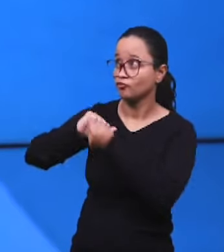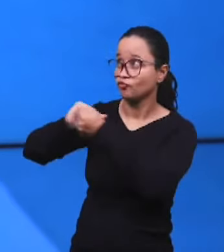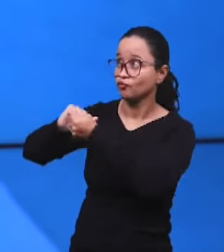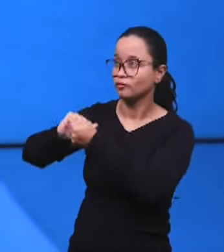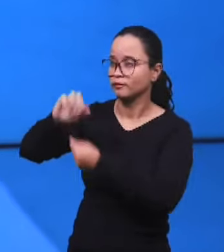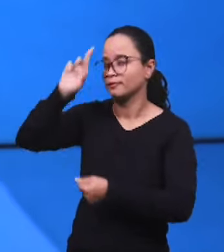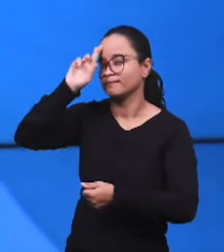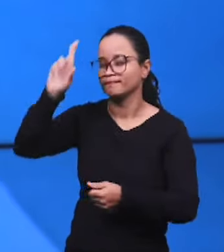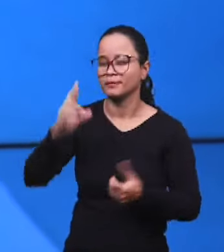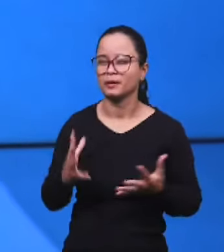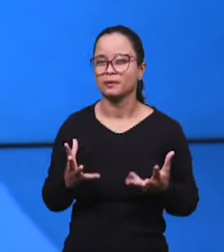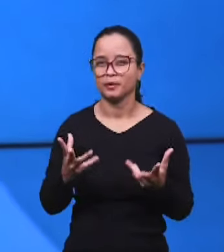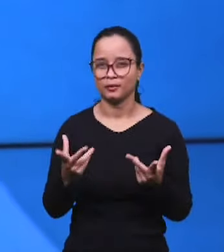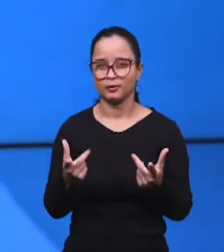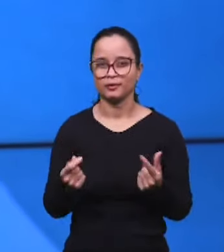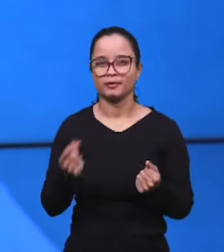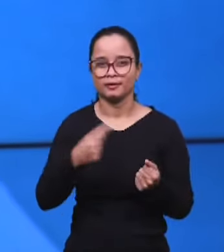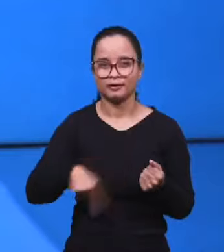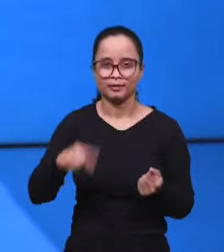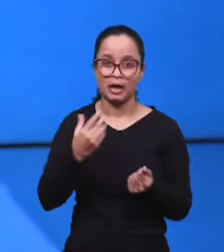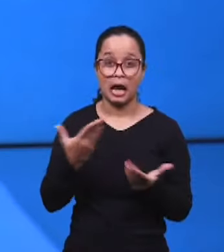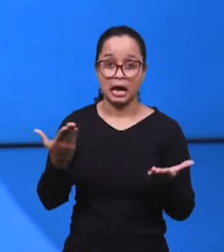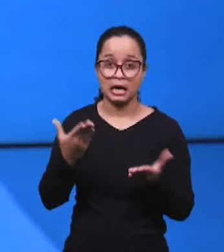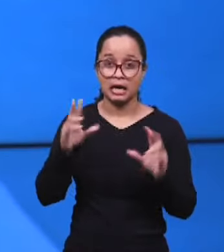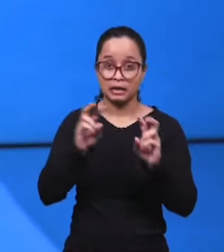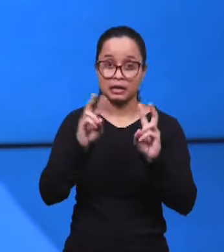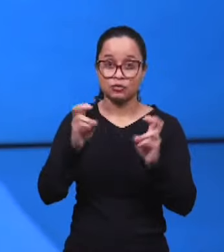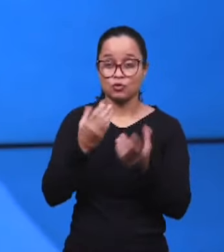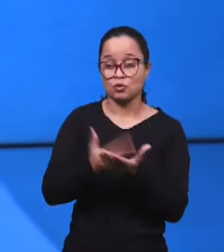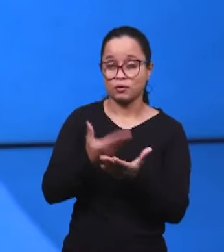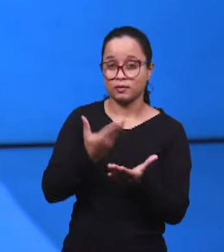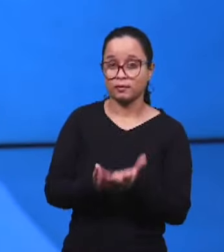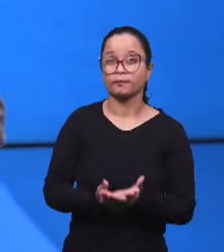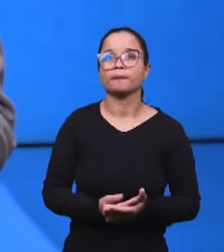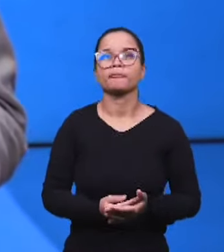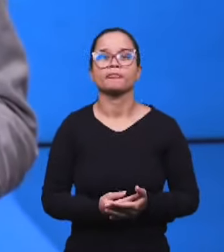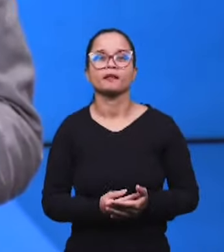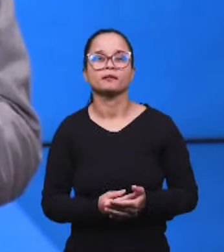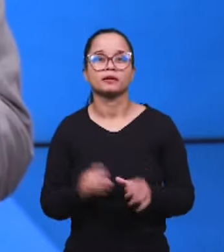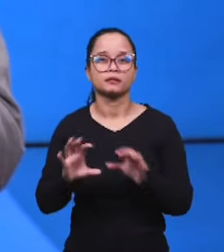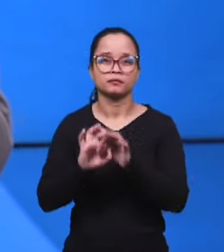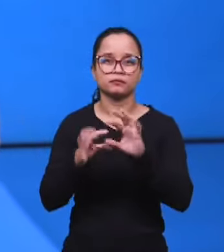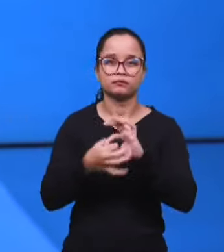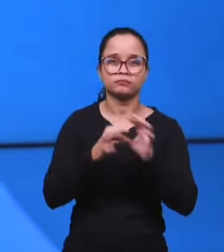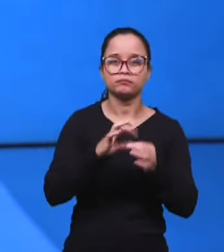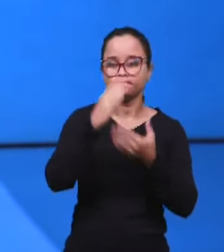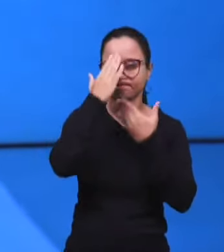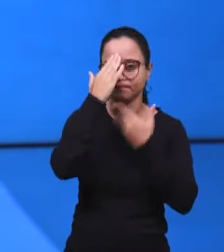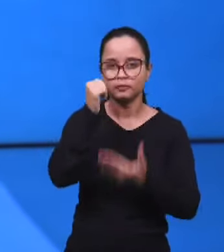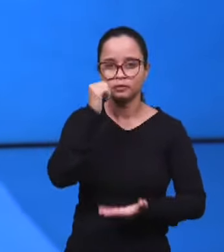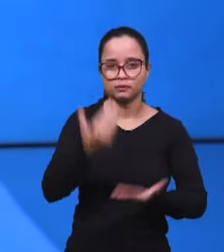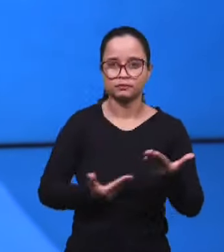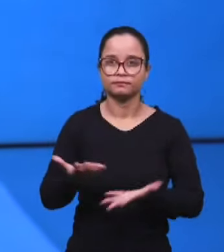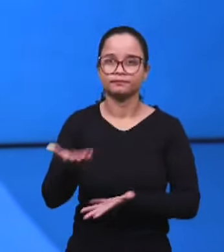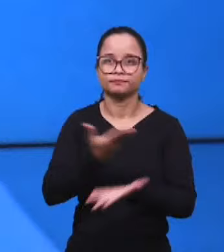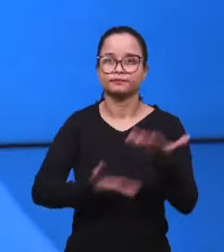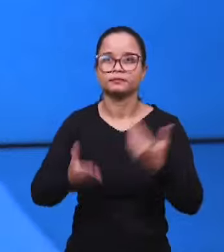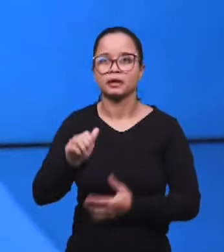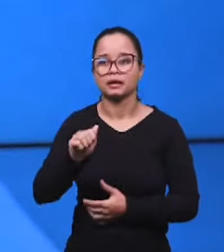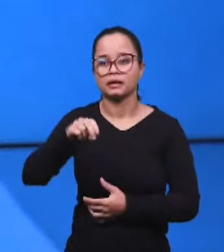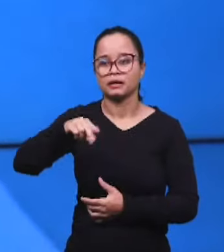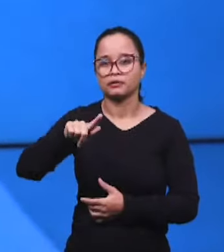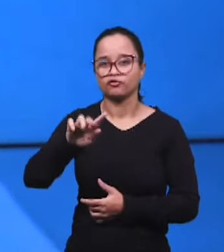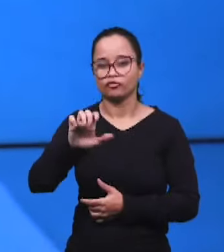Isso é maravilhoso. Nós podemos agora estudar esse assunto com esse contexto. Obrigado, irmã, pela sua participação, irmã Ângela